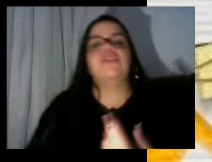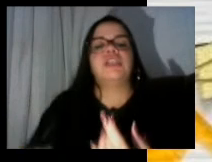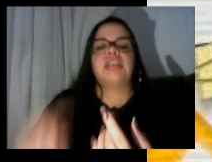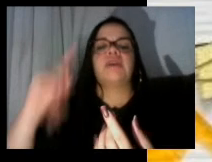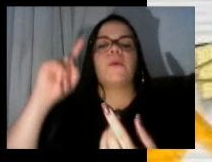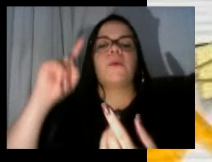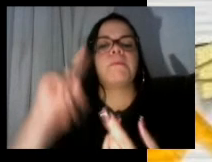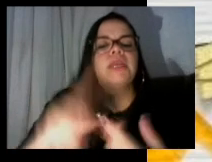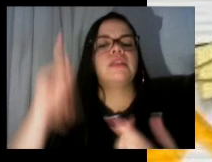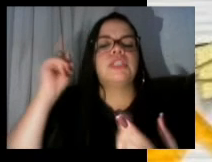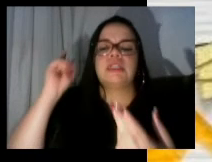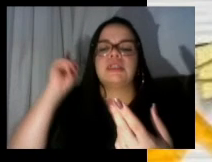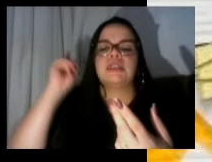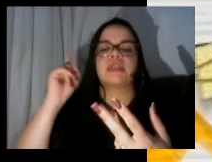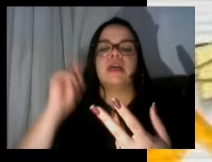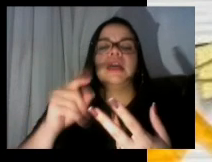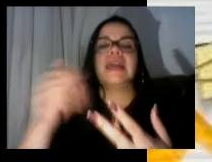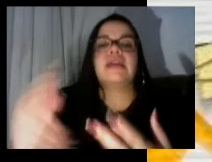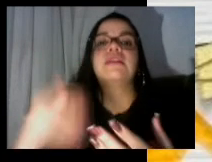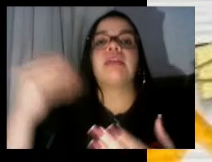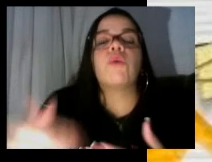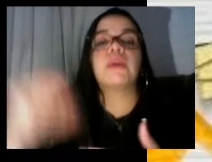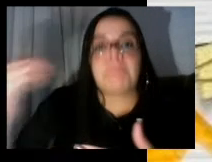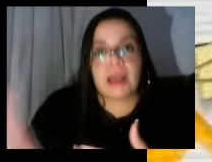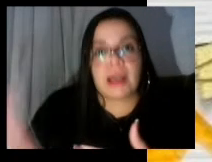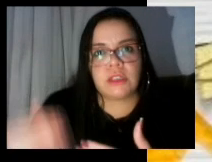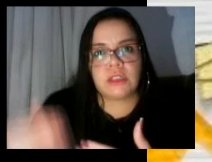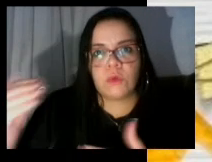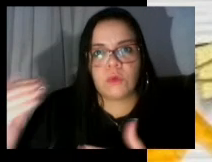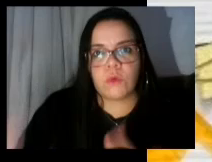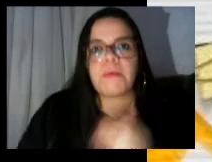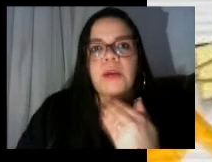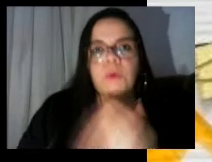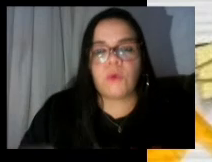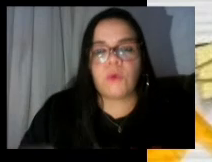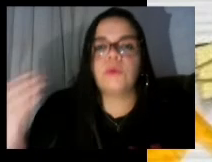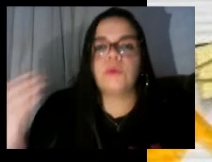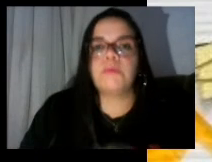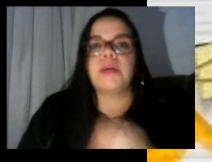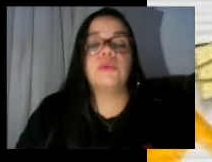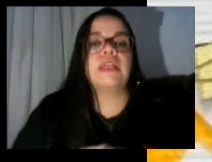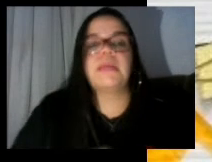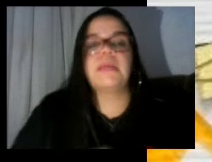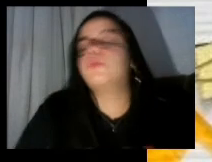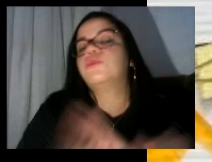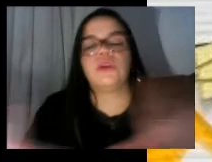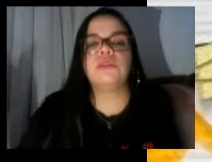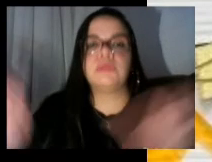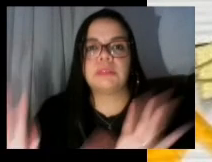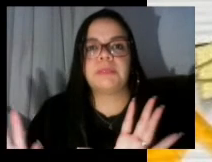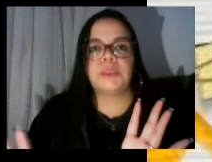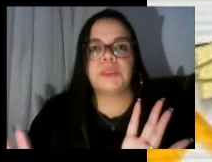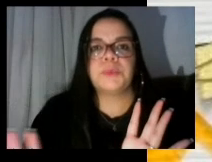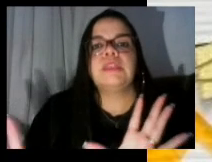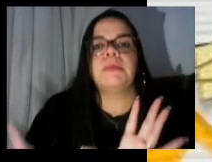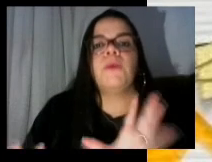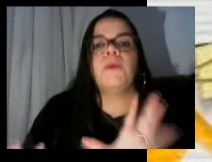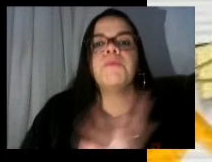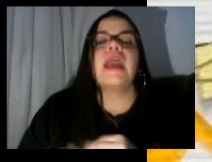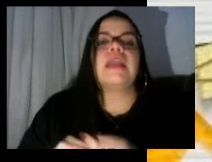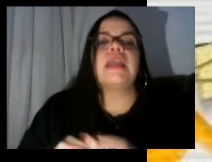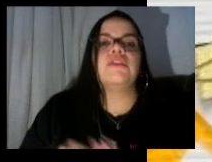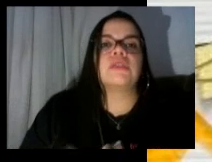Eles deixaram comida de herança. Herança é algo que passa de um para o outro, e daqui a pouco todo mundo aprendeu,